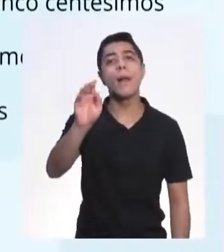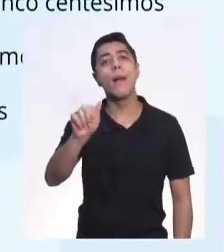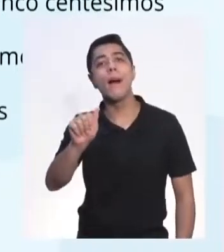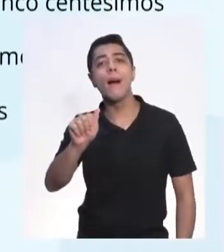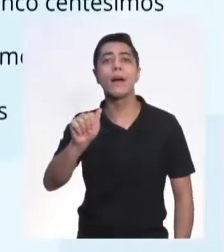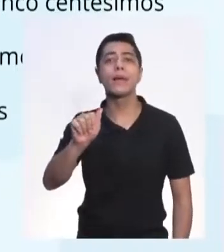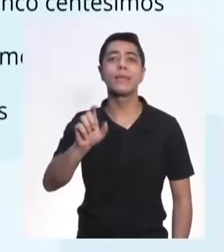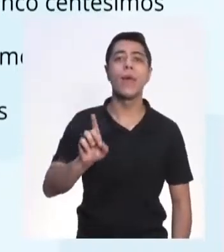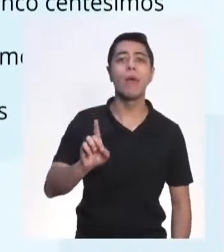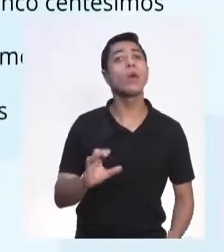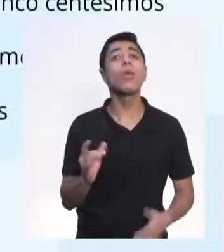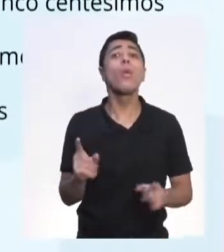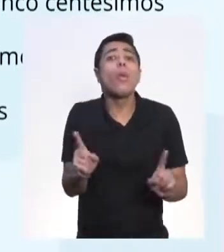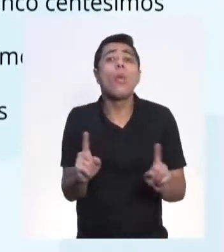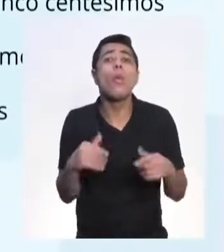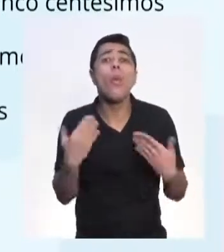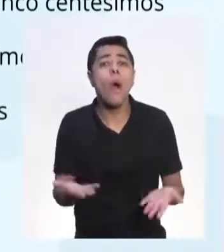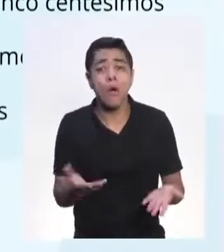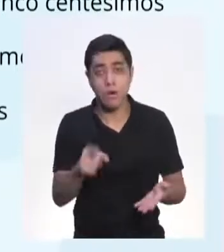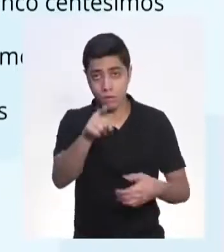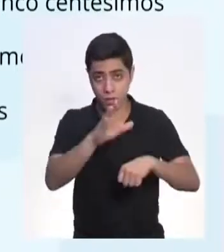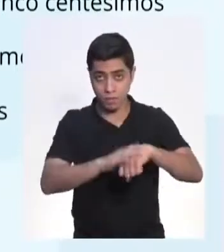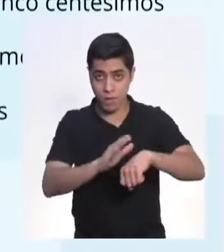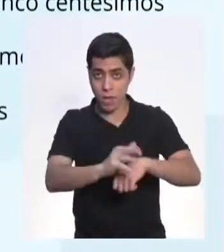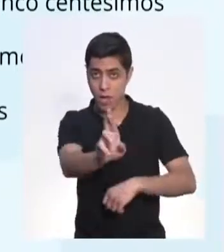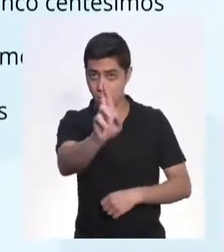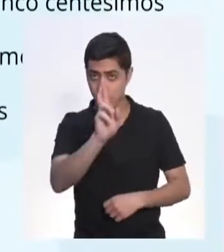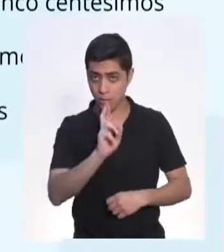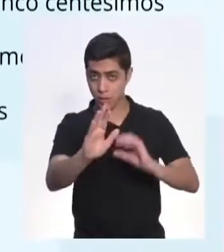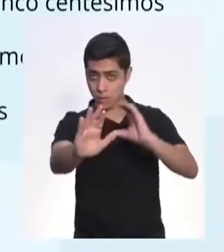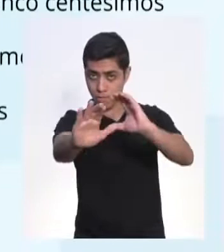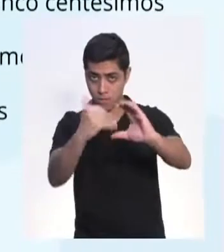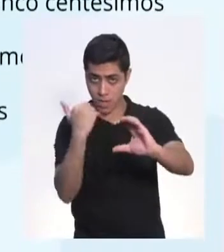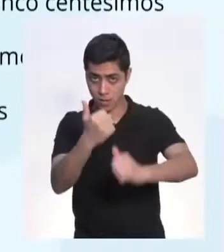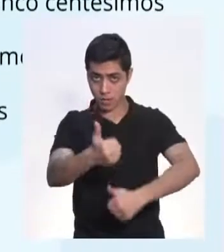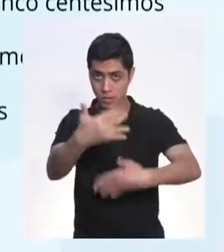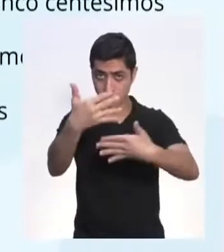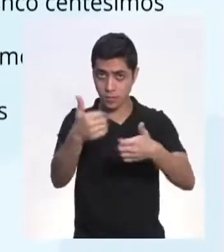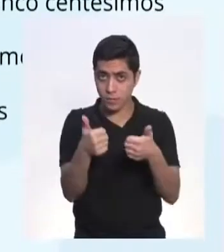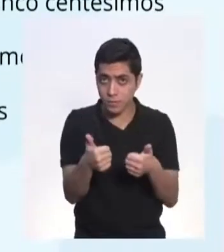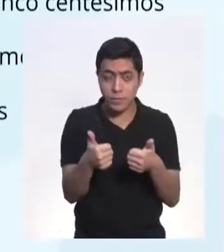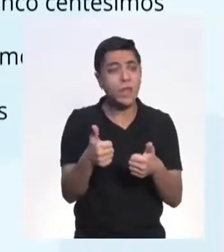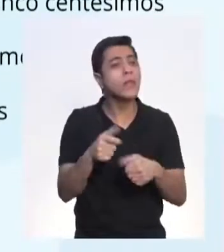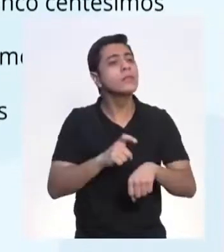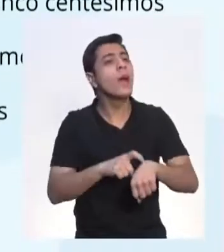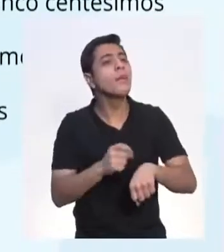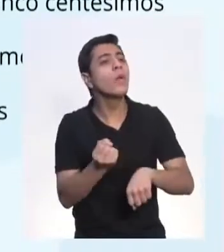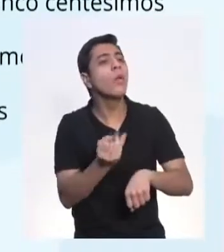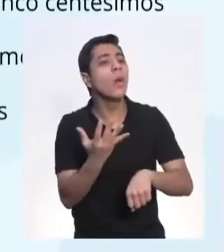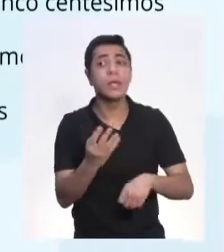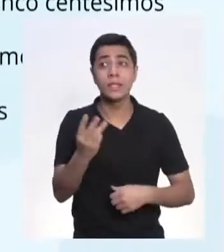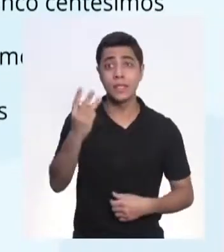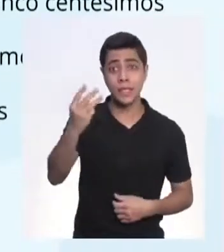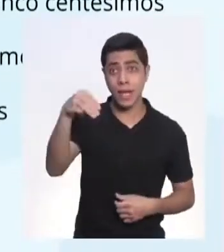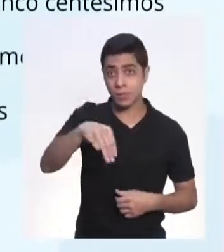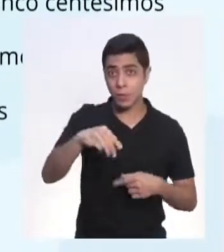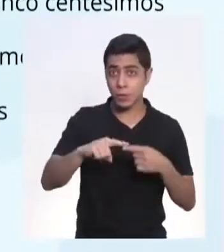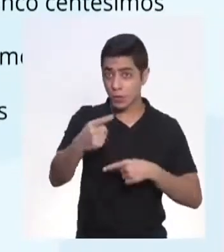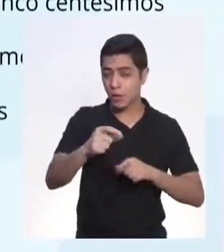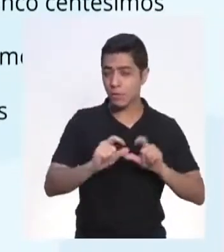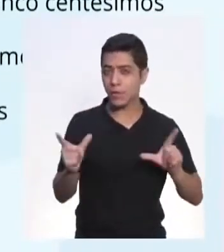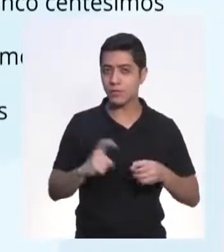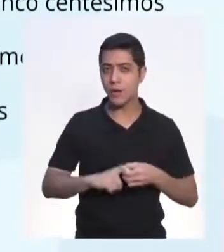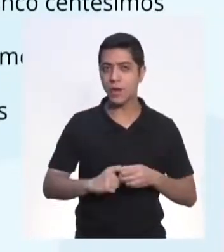Professora Roberta, quanto tempo eles terão para fazer essa atividade? Como eles têm que fazer uma continha, né? 3 minutos. Voltamos em 3